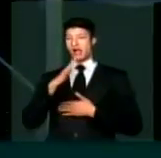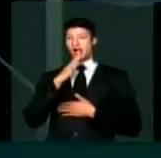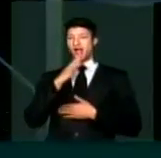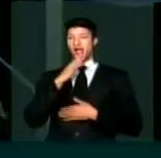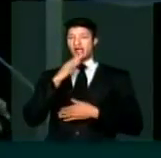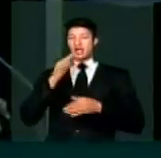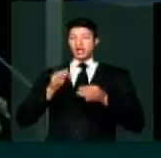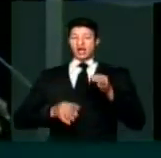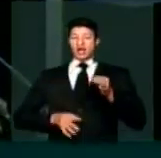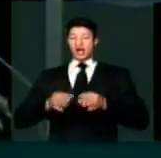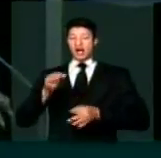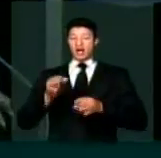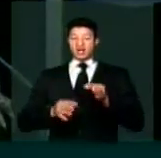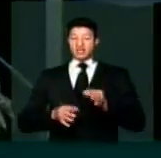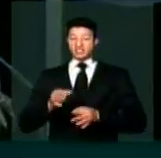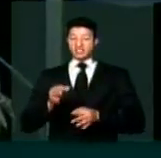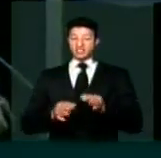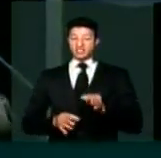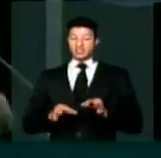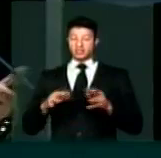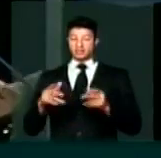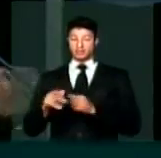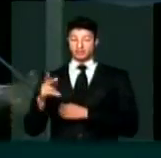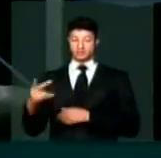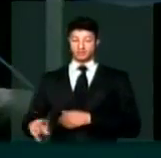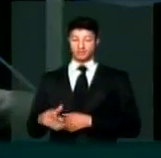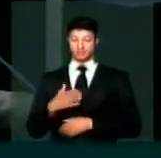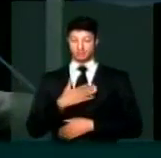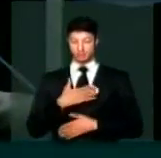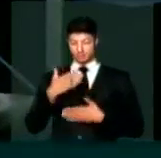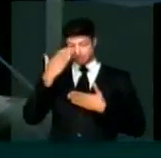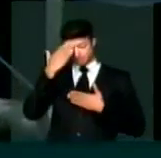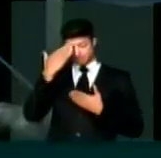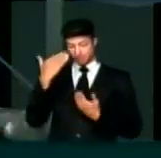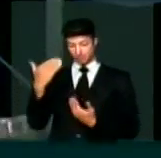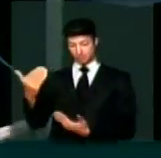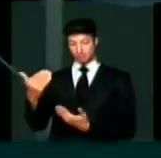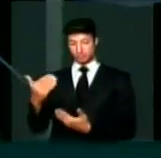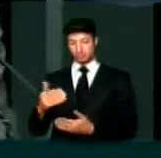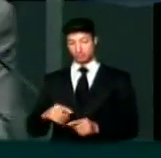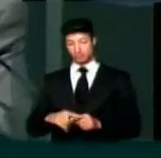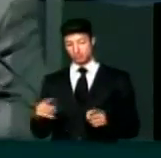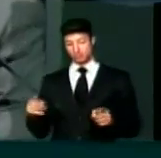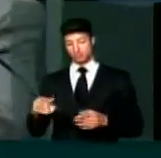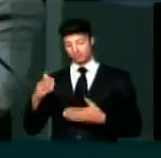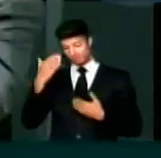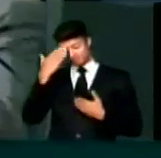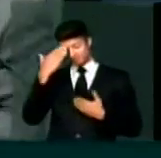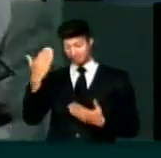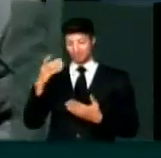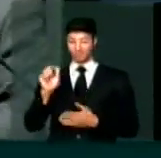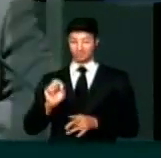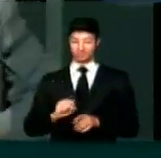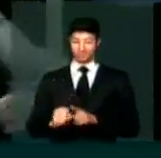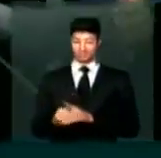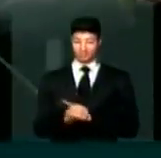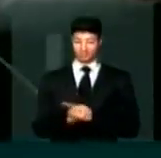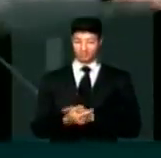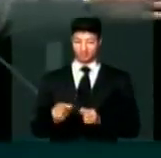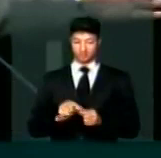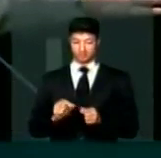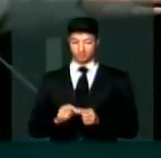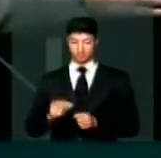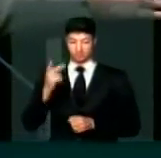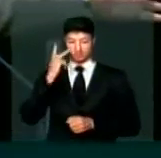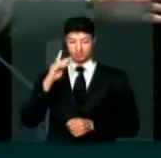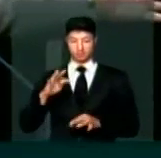conhecimento jurídico. A todos eles, o meu agradecimento, mas esse é o agradecimento que a sociedade faz